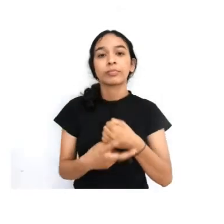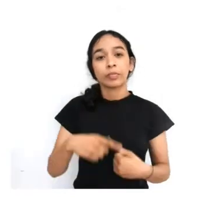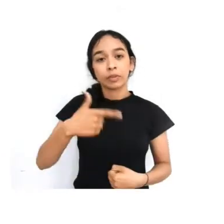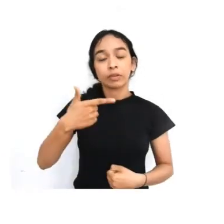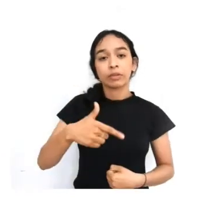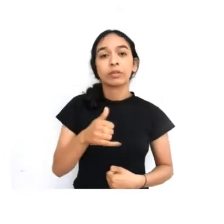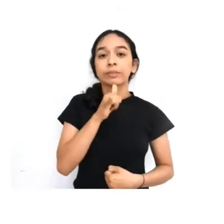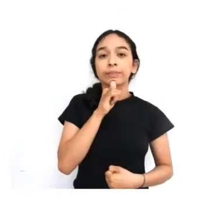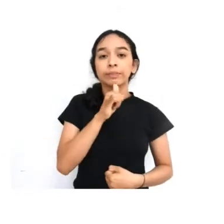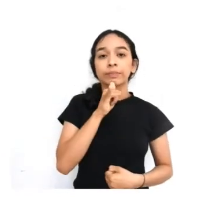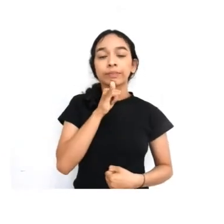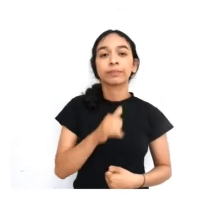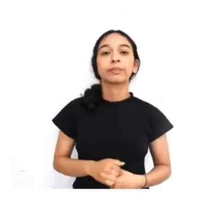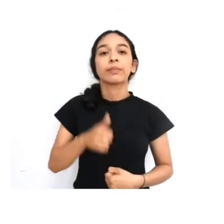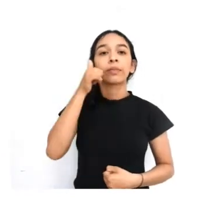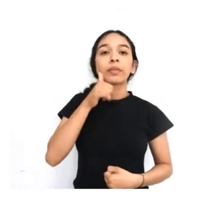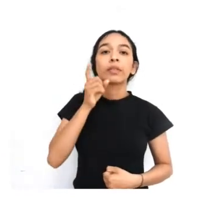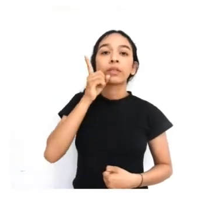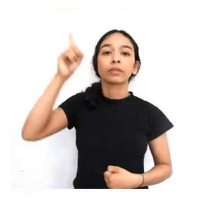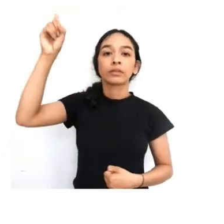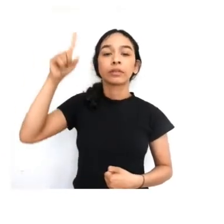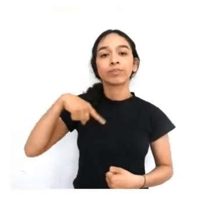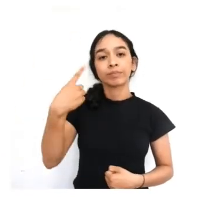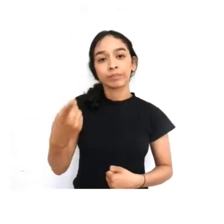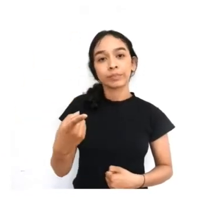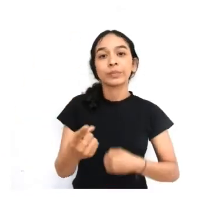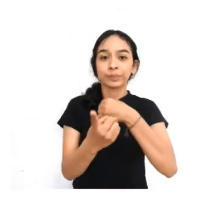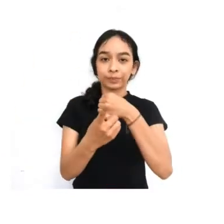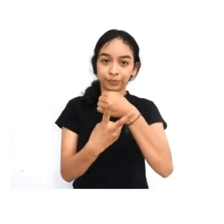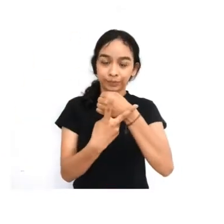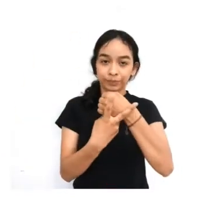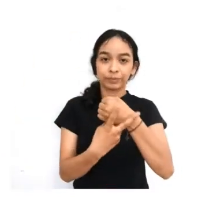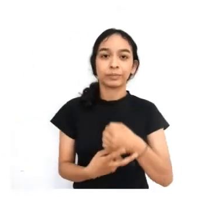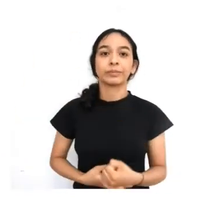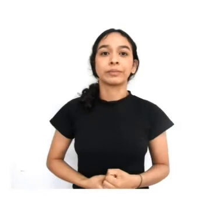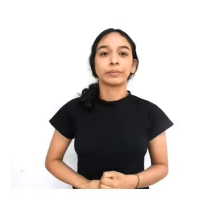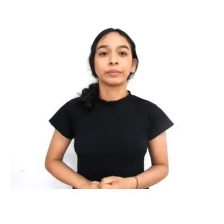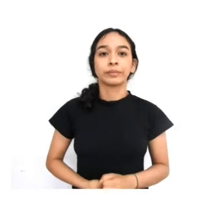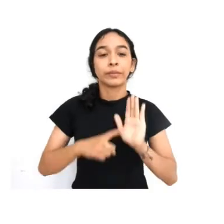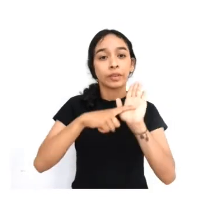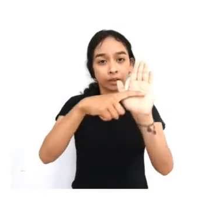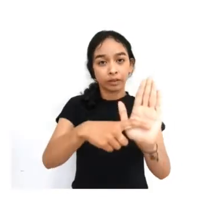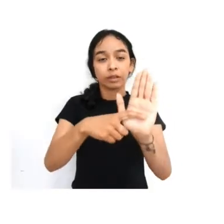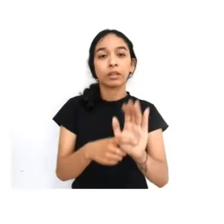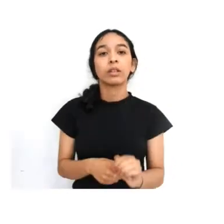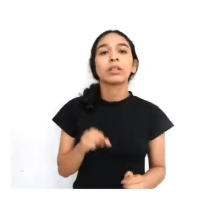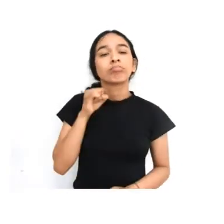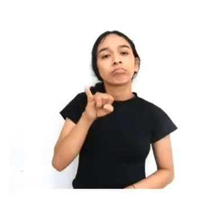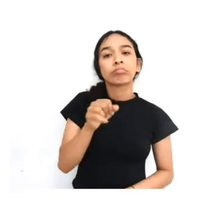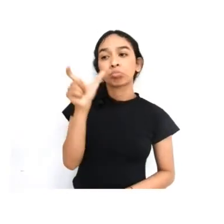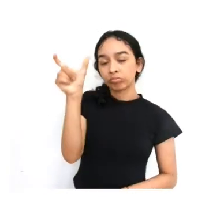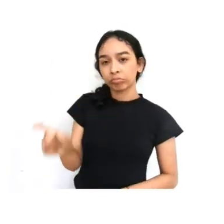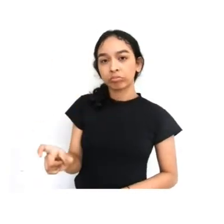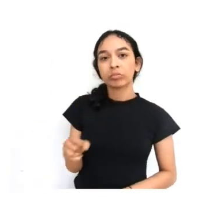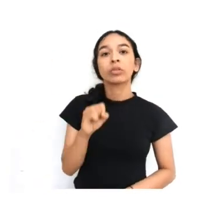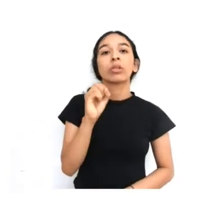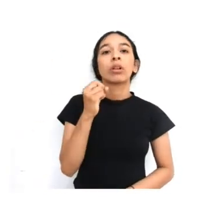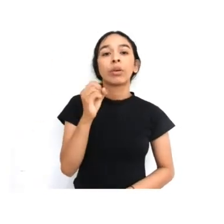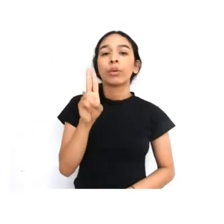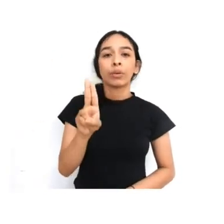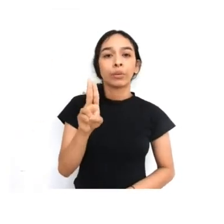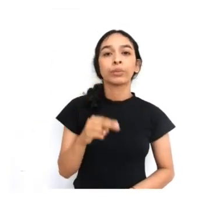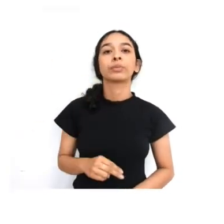está antes do verbo. No segundo exemplo, ninfa está depois do verbo. E é isto que indica se ela